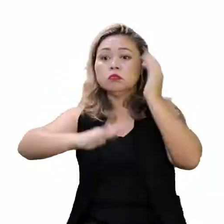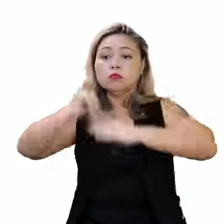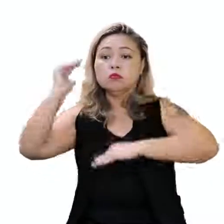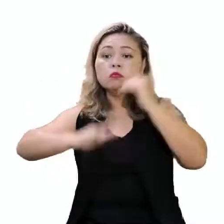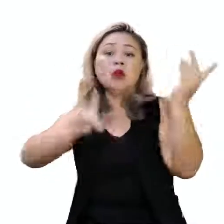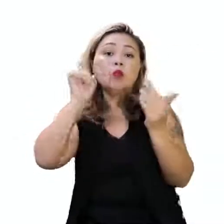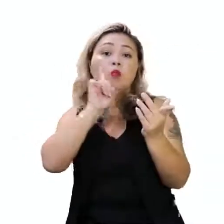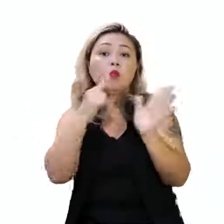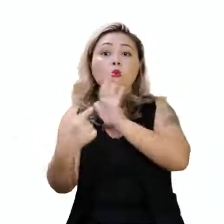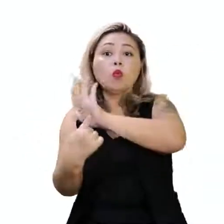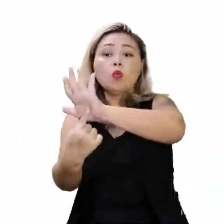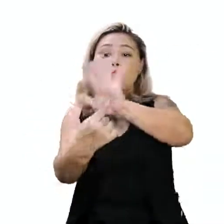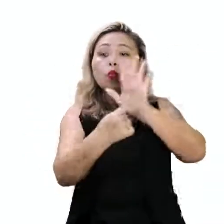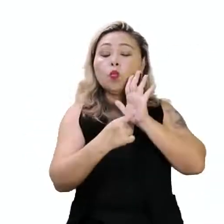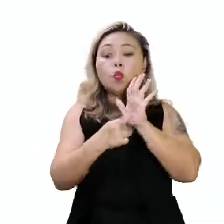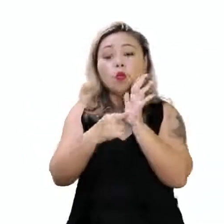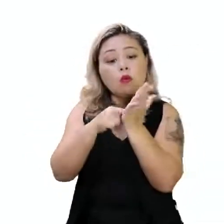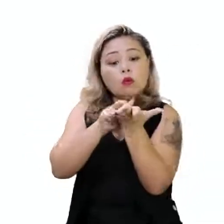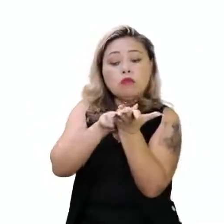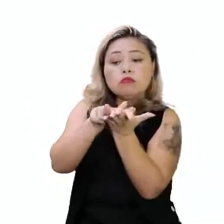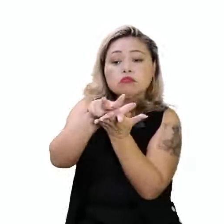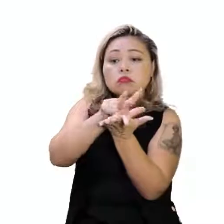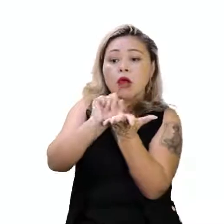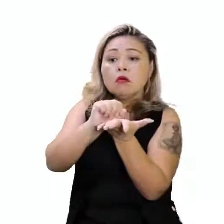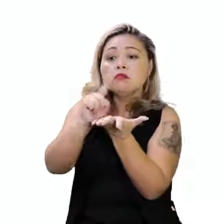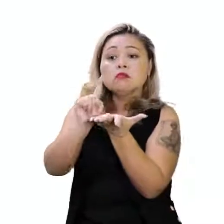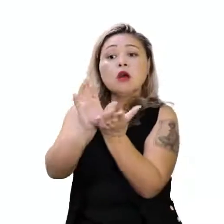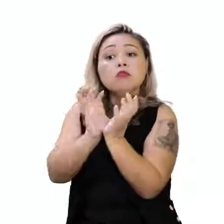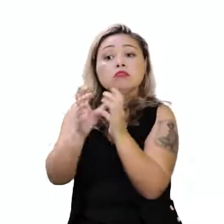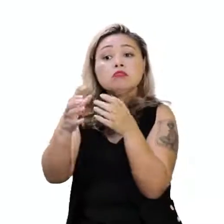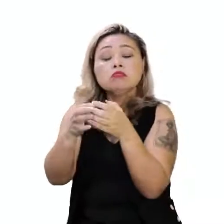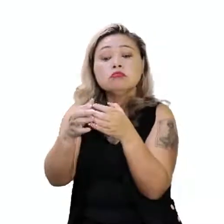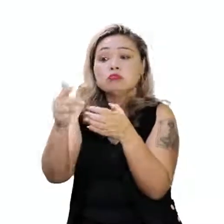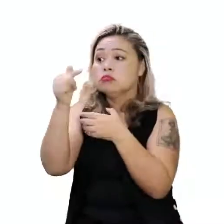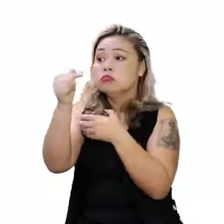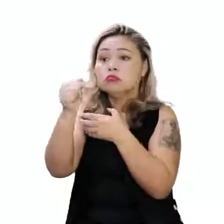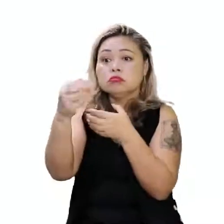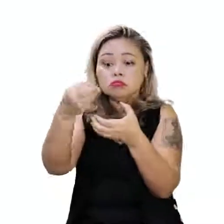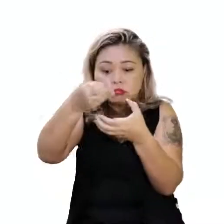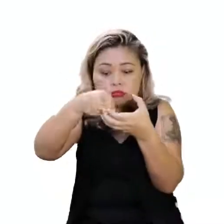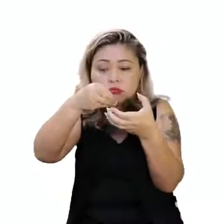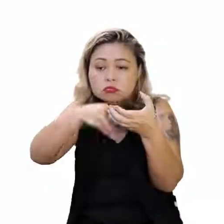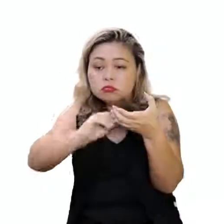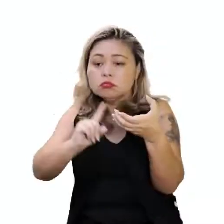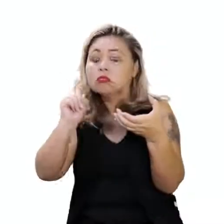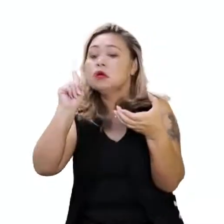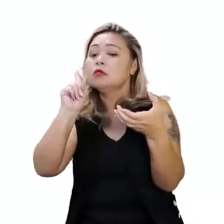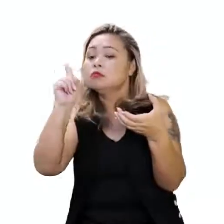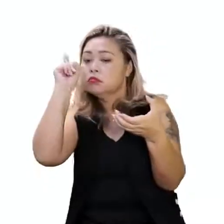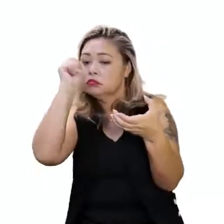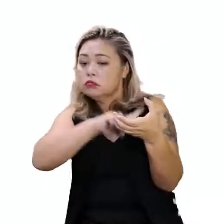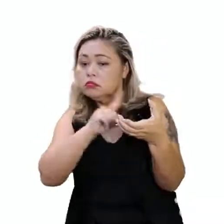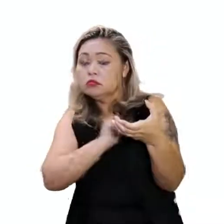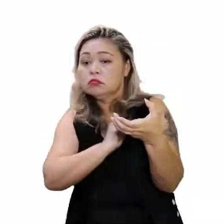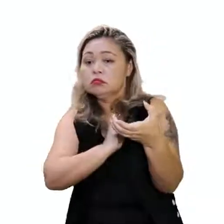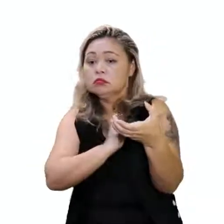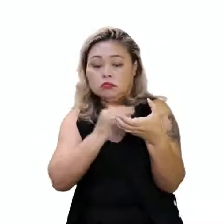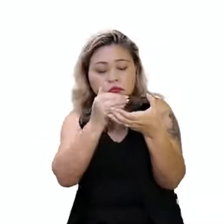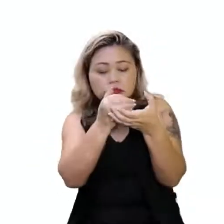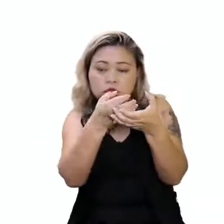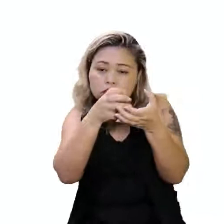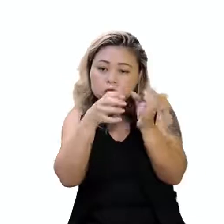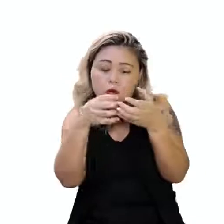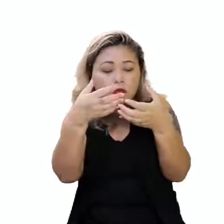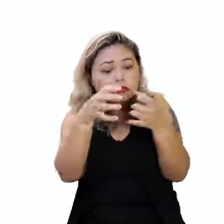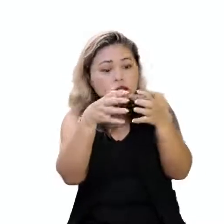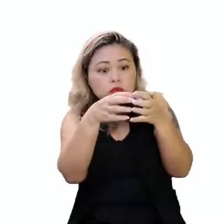trata de uma espécie complexa, formada por 7 subespécies. Quando a gente fala de